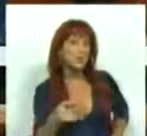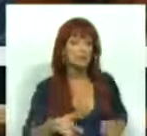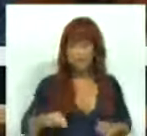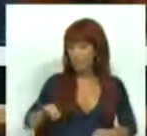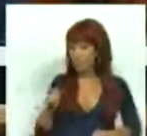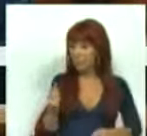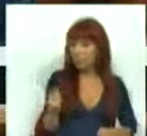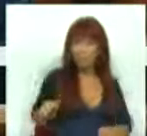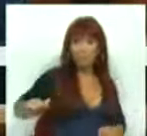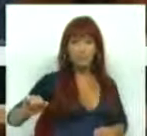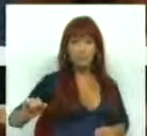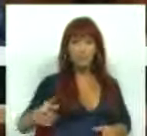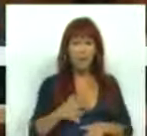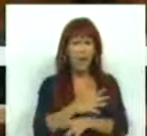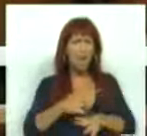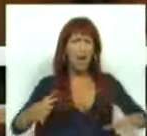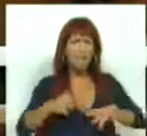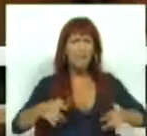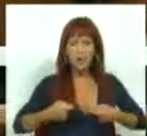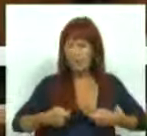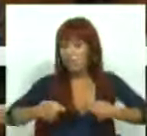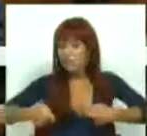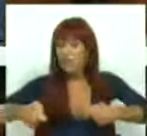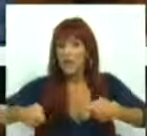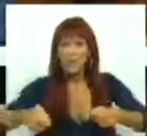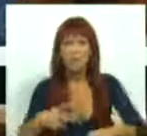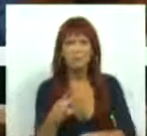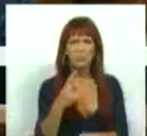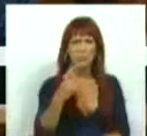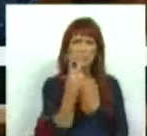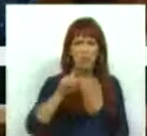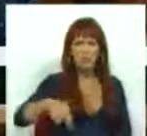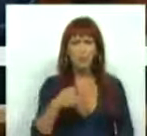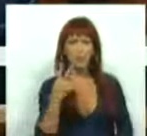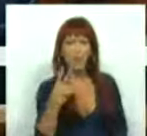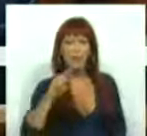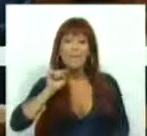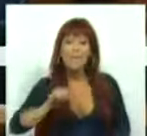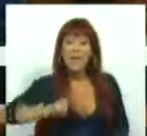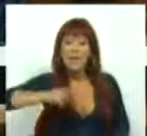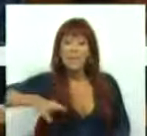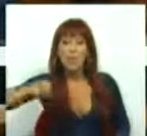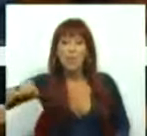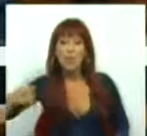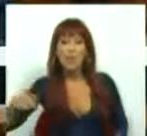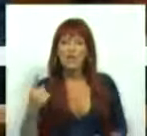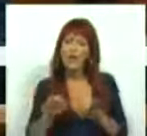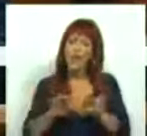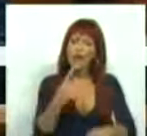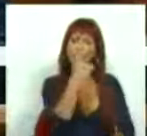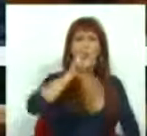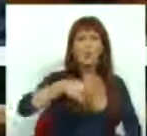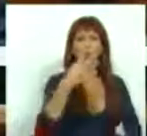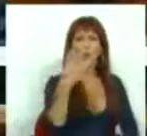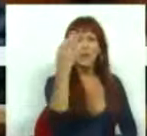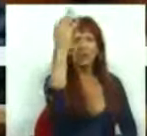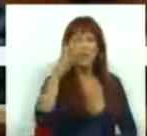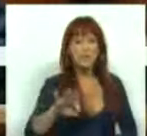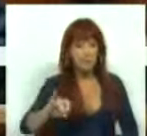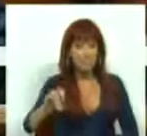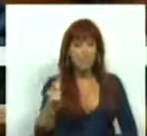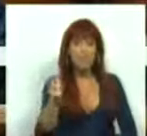do PIB. A maior parte desse desvio, cerca de 2,4 mil milhões, corresponde a 1,4%